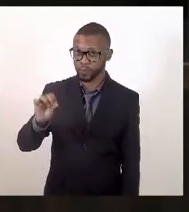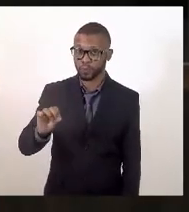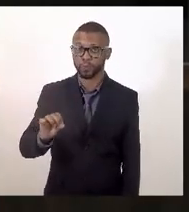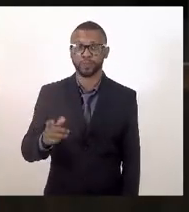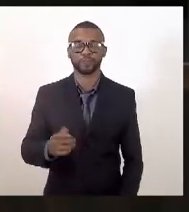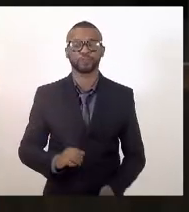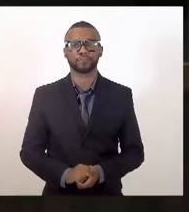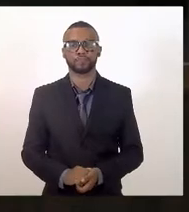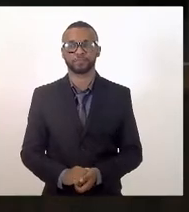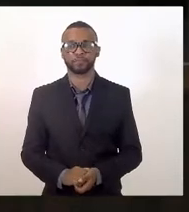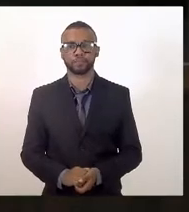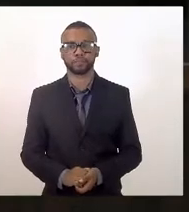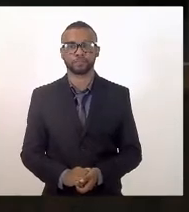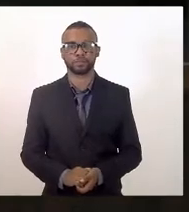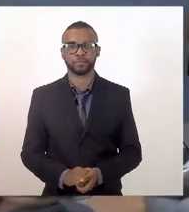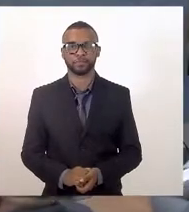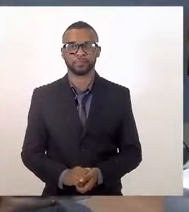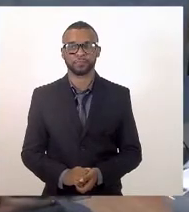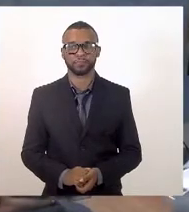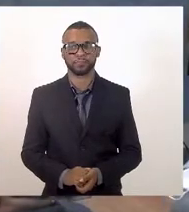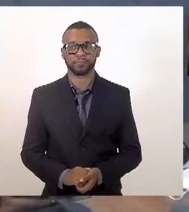Júnior.